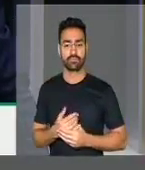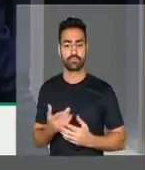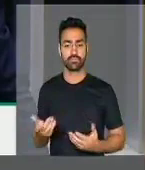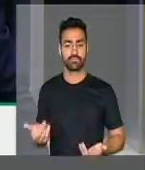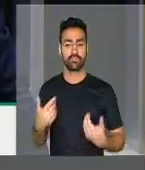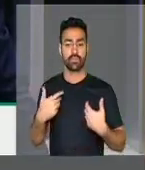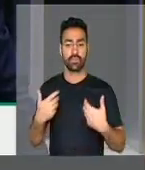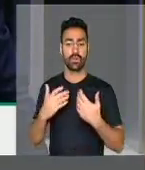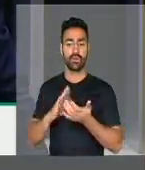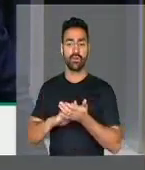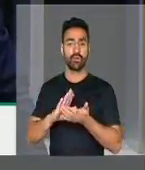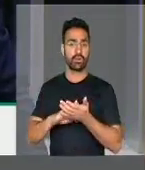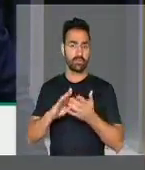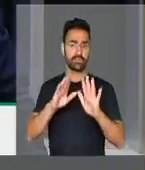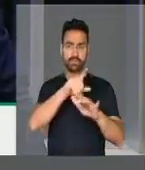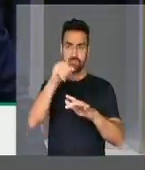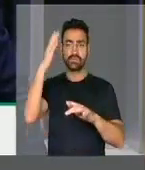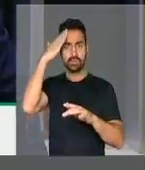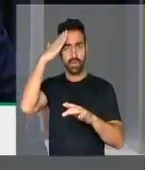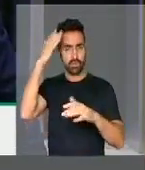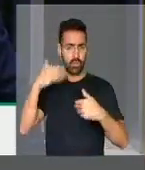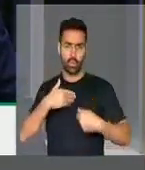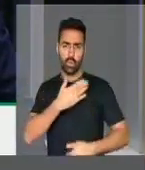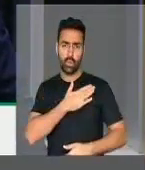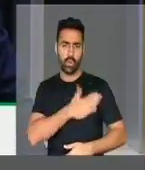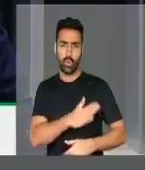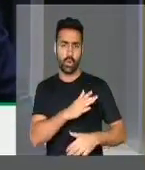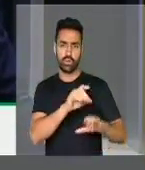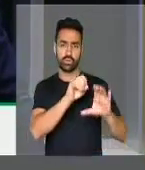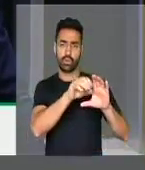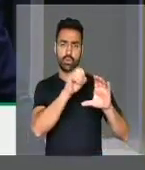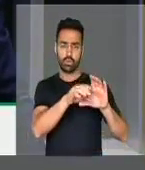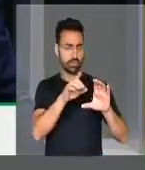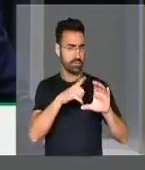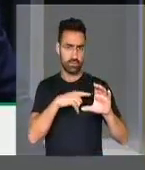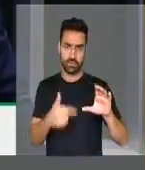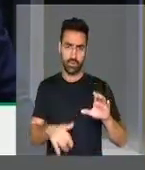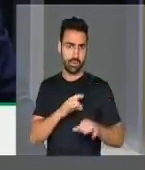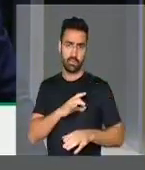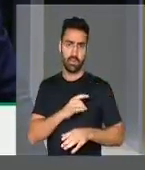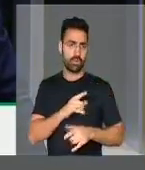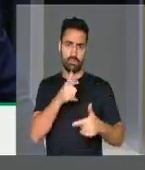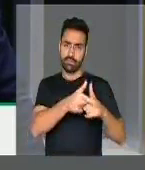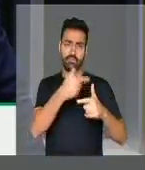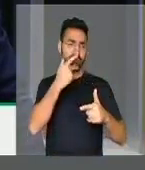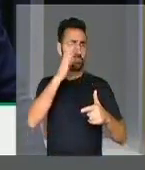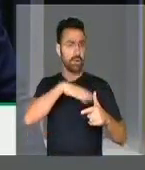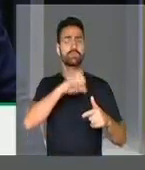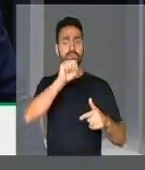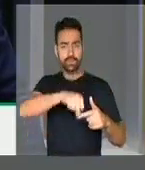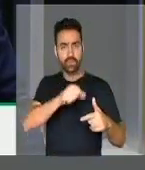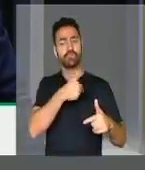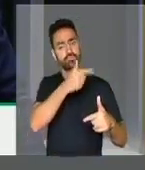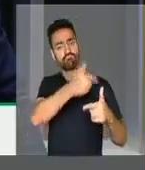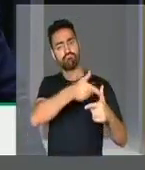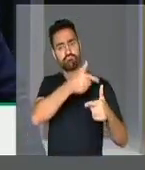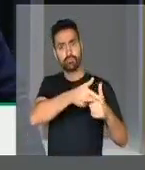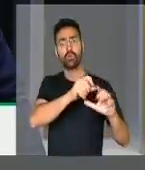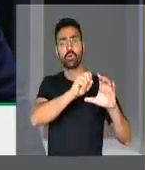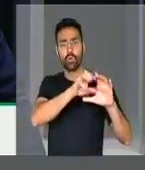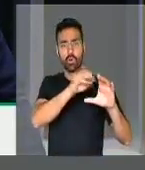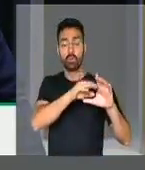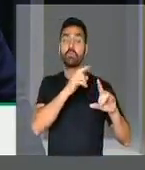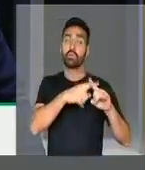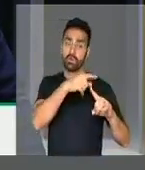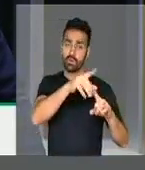porque eu sou um crítico da globo todos sabem não tenho medo de criticá-la claro naquilo